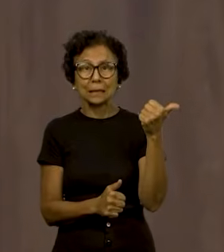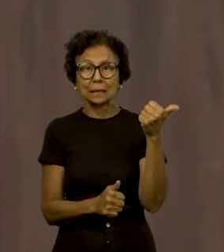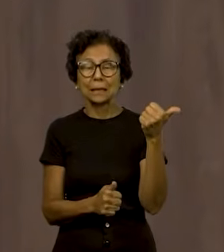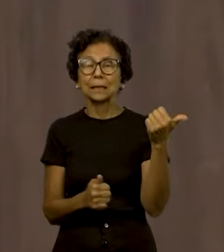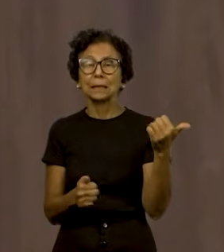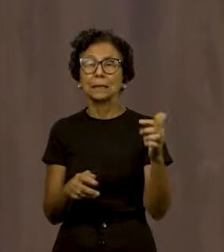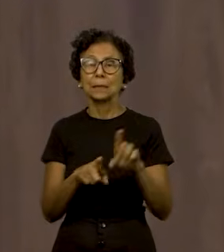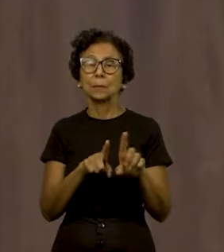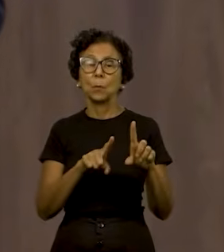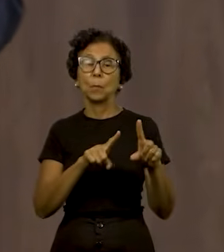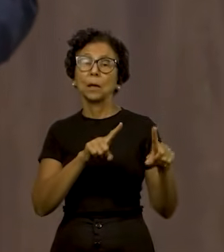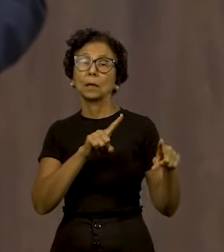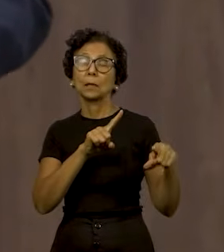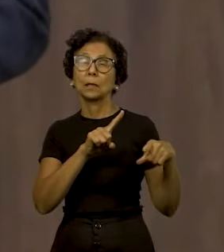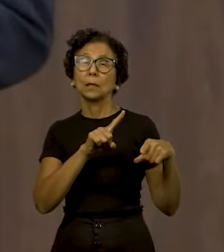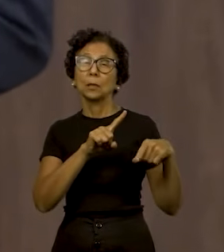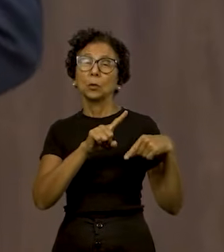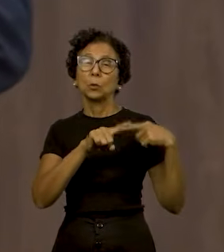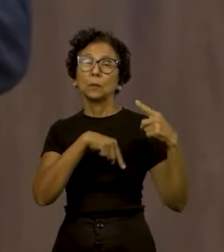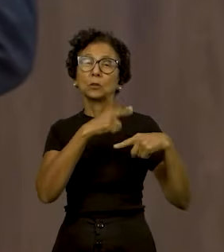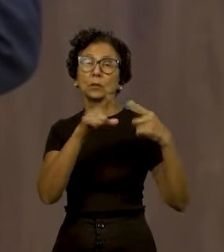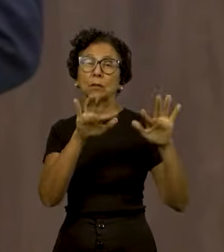chamada Asmoneia.